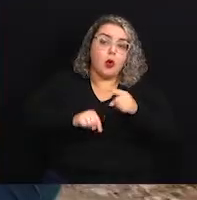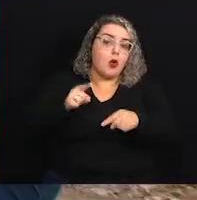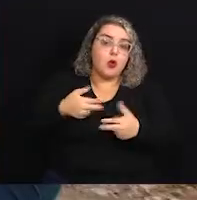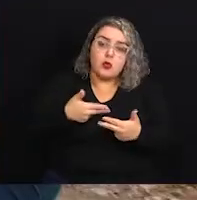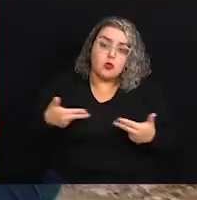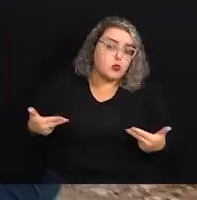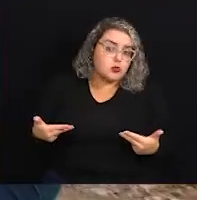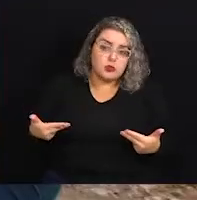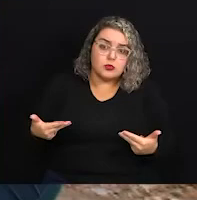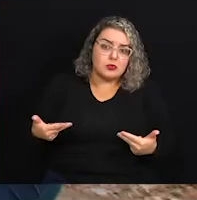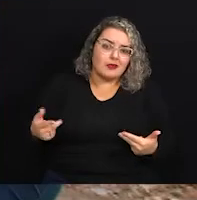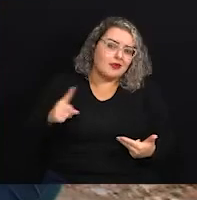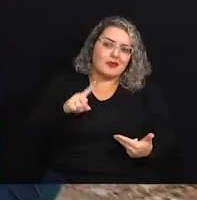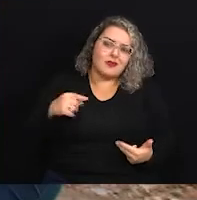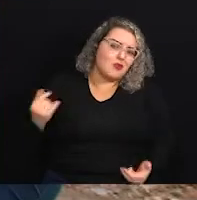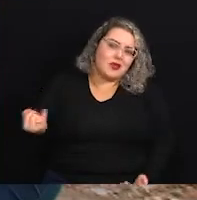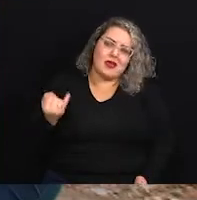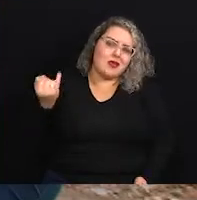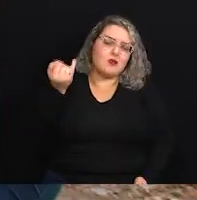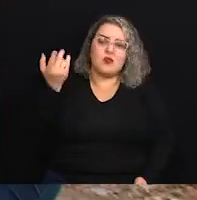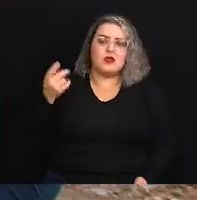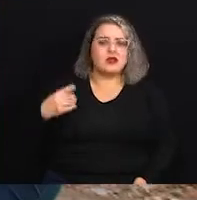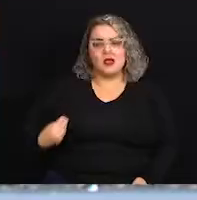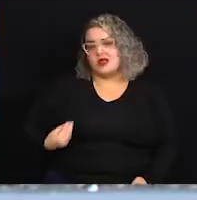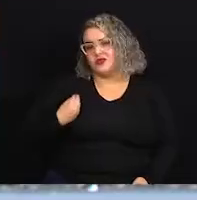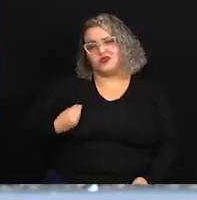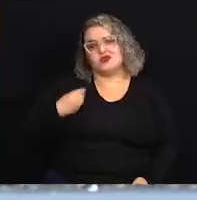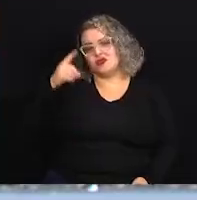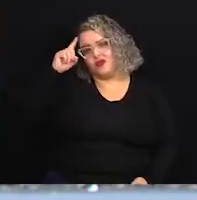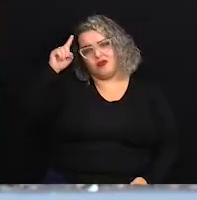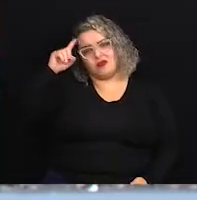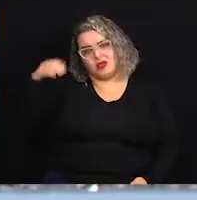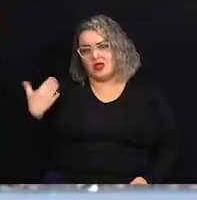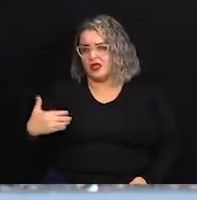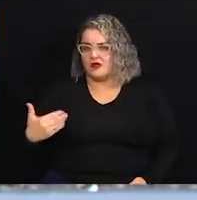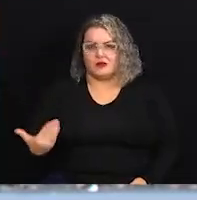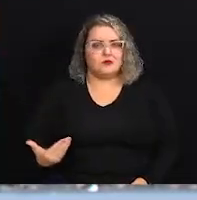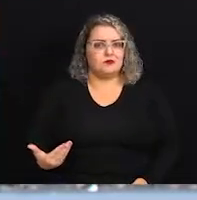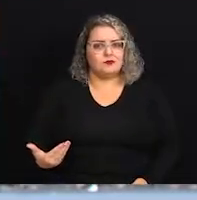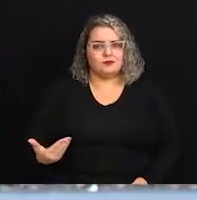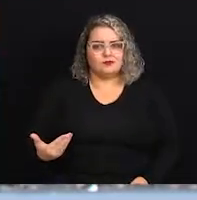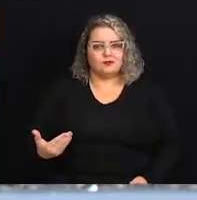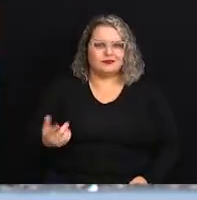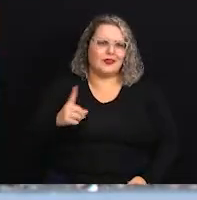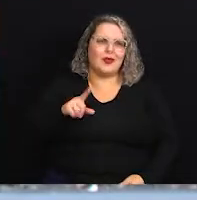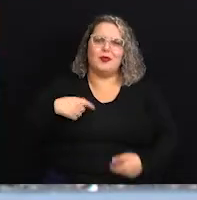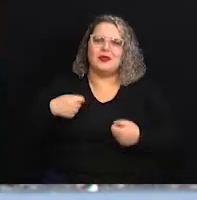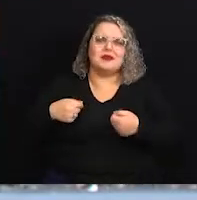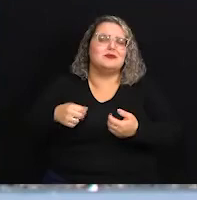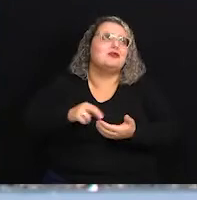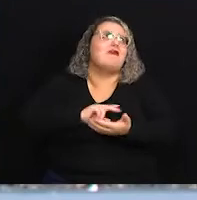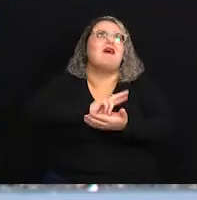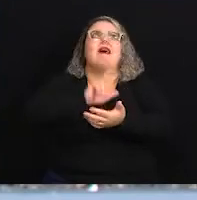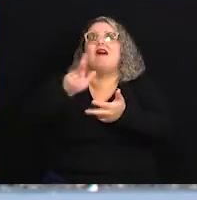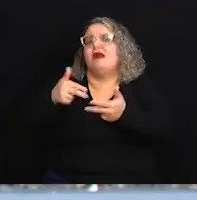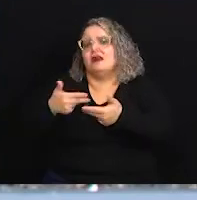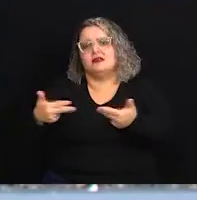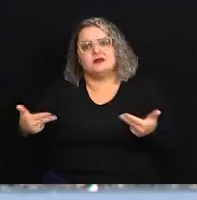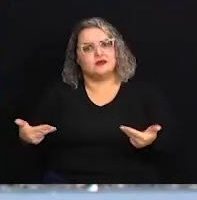produtos que não são essenciais na nossa vida. Nós não precisamos de muitas coisas que nós